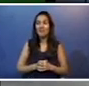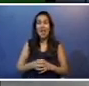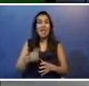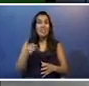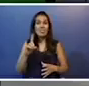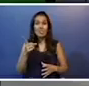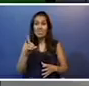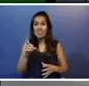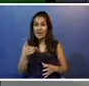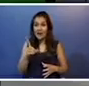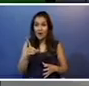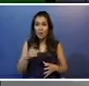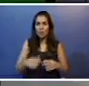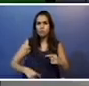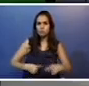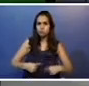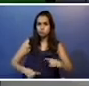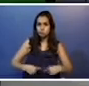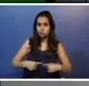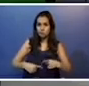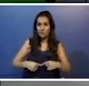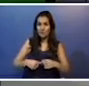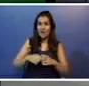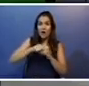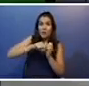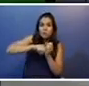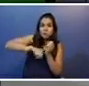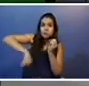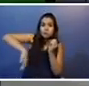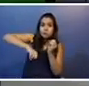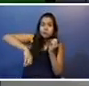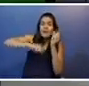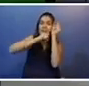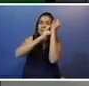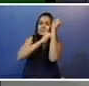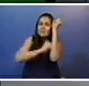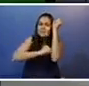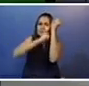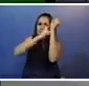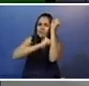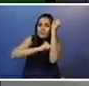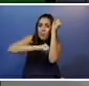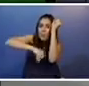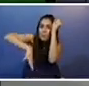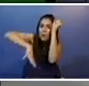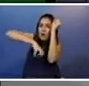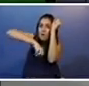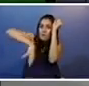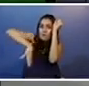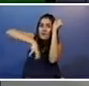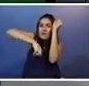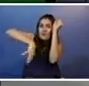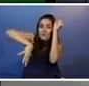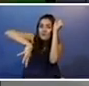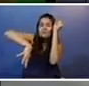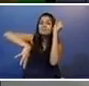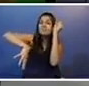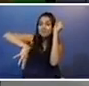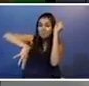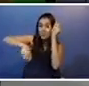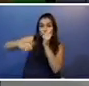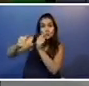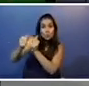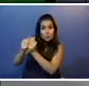não são digeridas e saem junto com as suas fezes, tá? Então, a